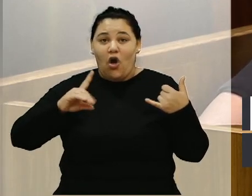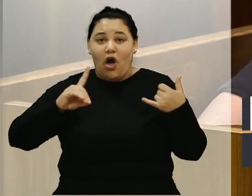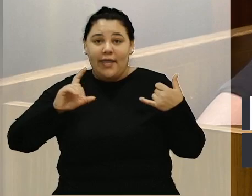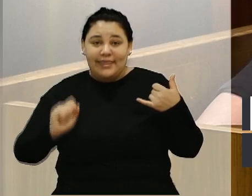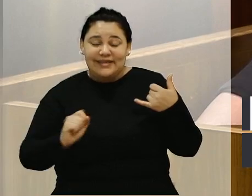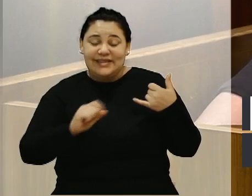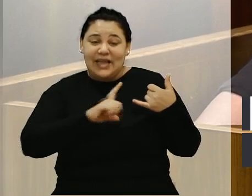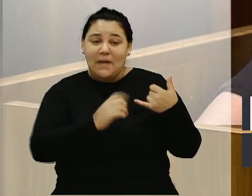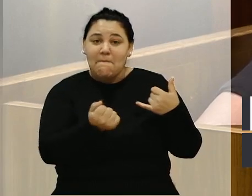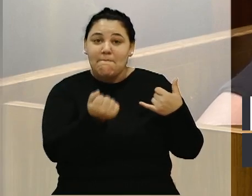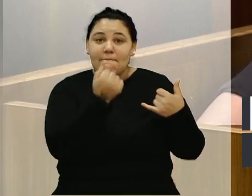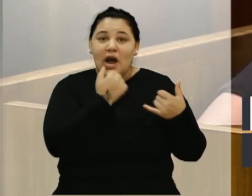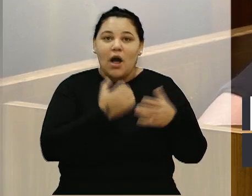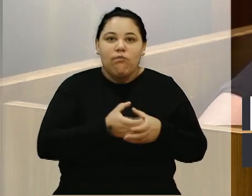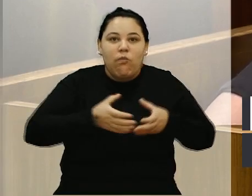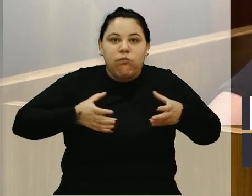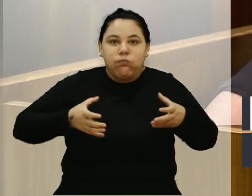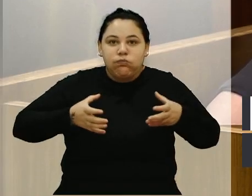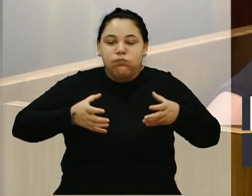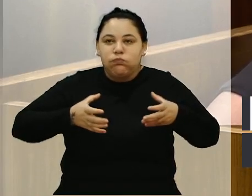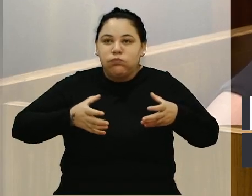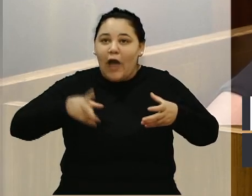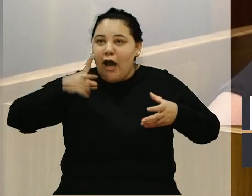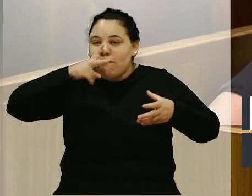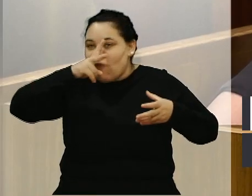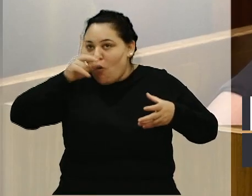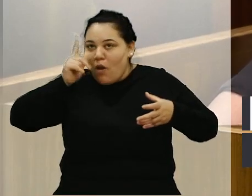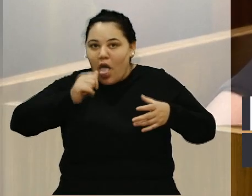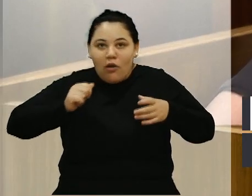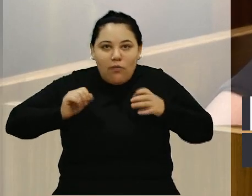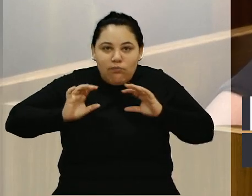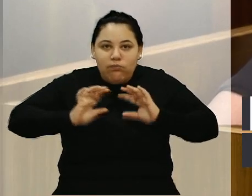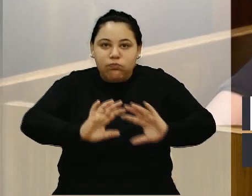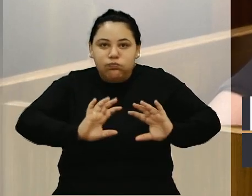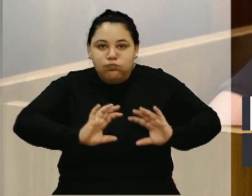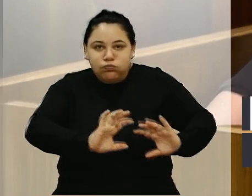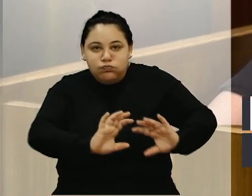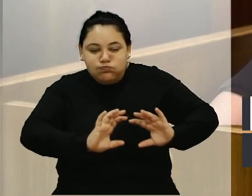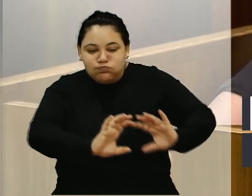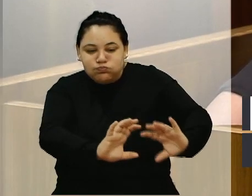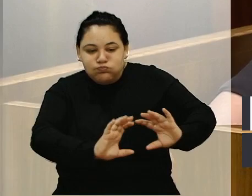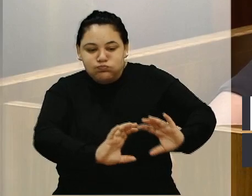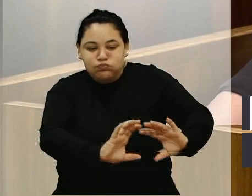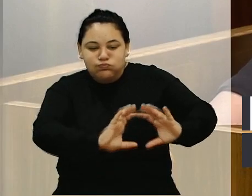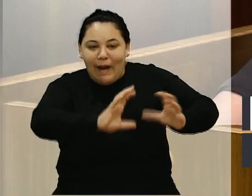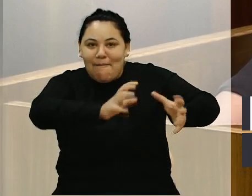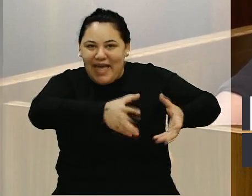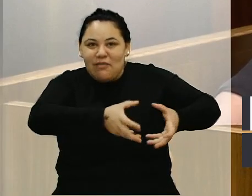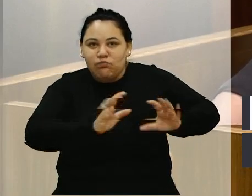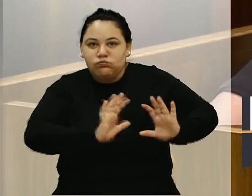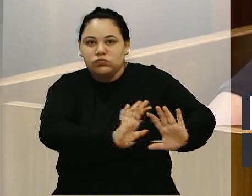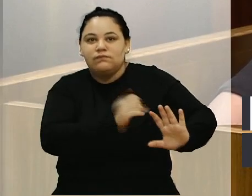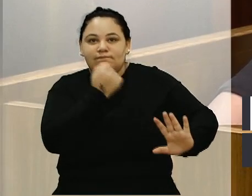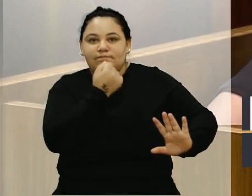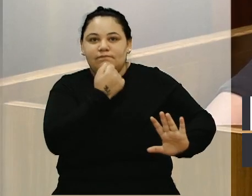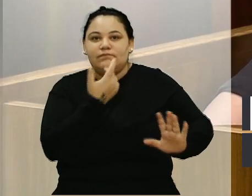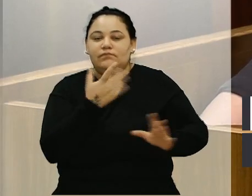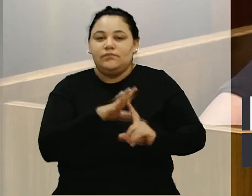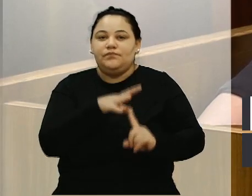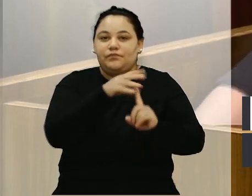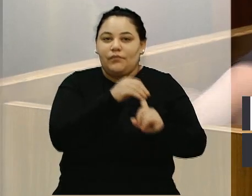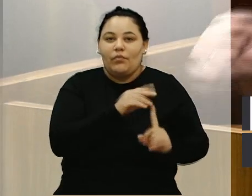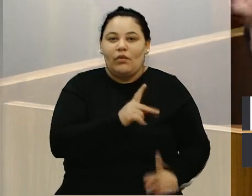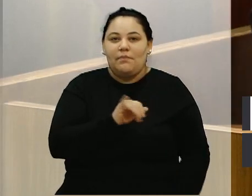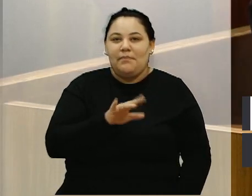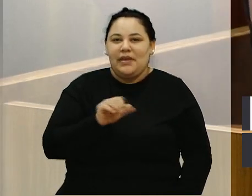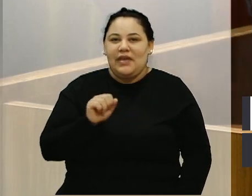água levou. E principalmente, né, o Pinhal, né, o Arroio Belo, que tanto danificaram a nossa